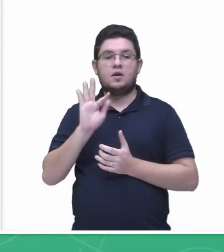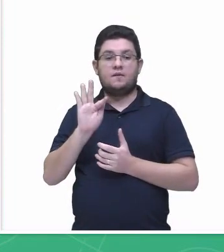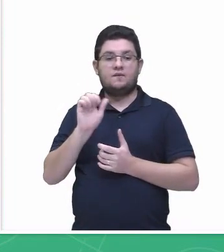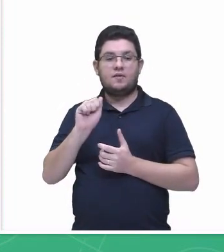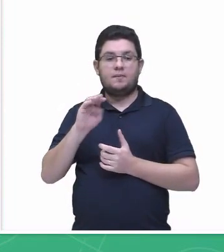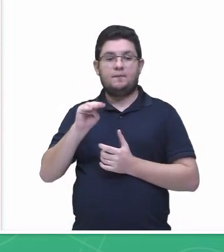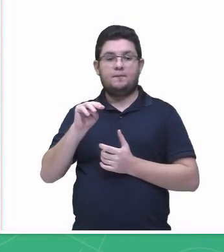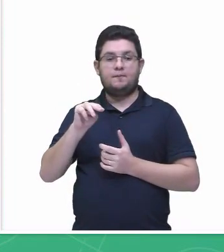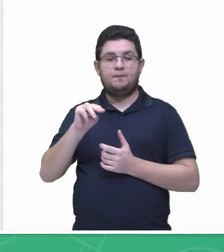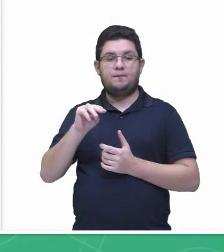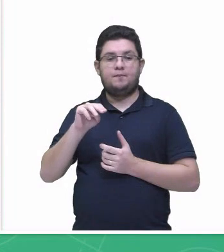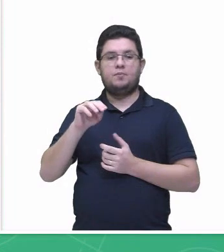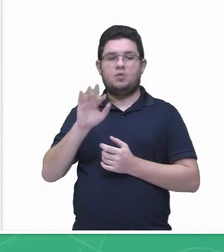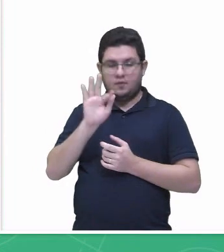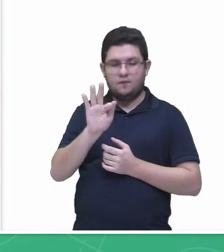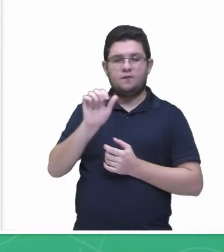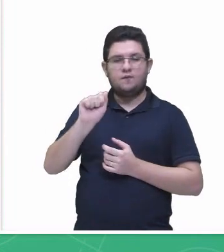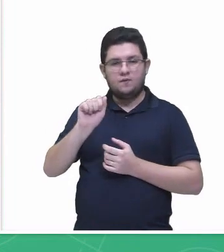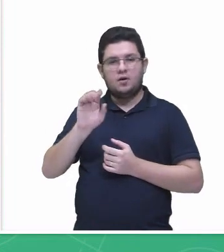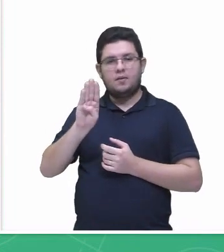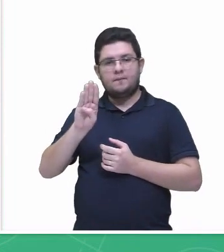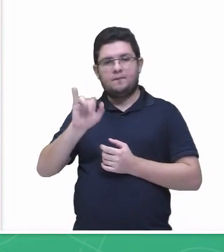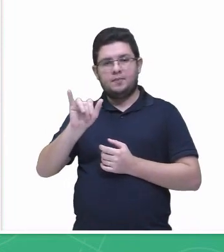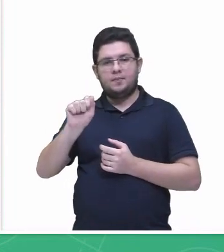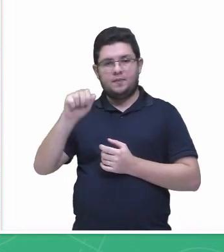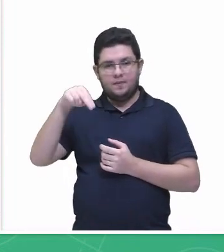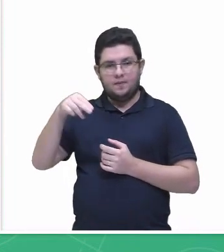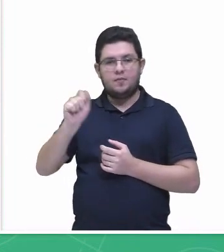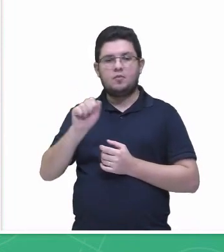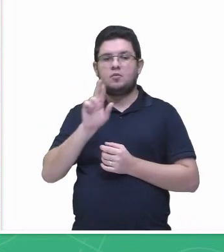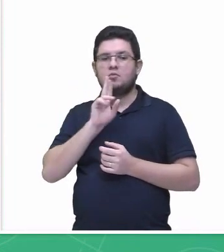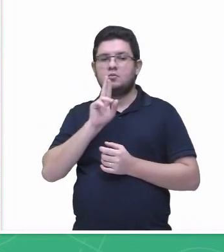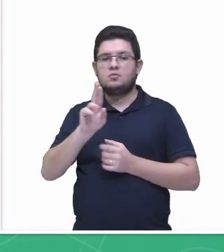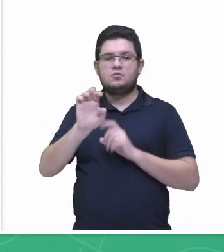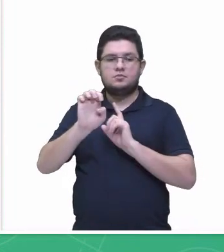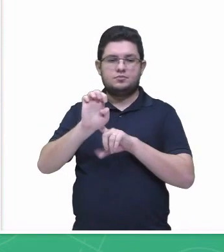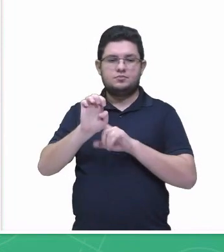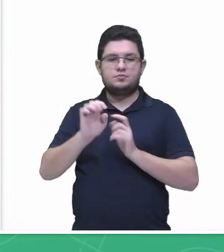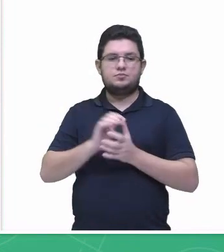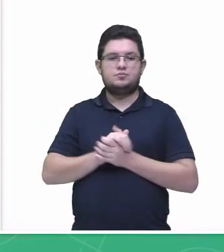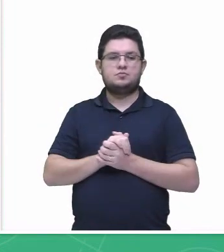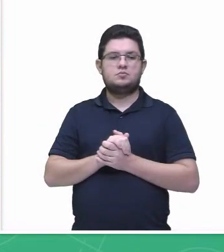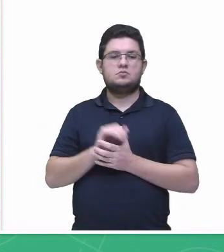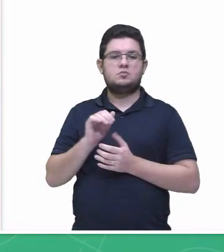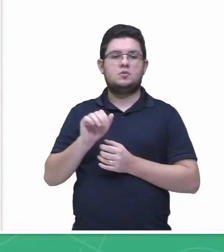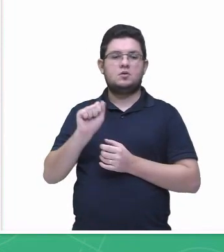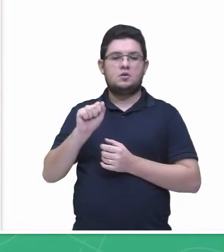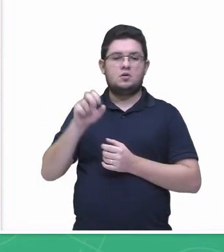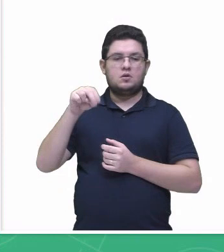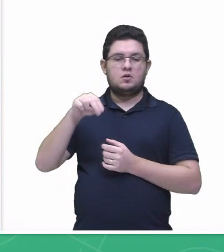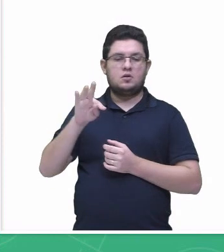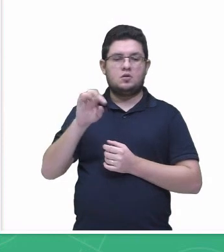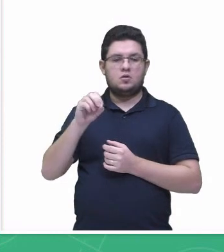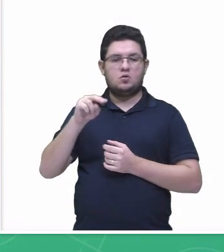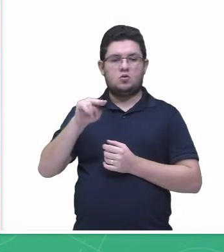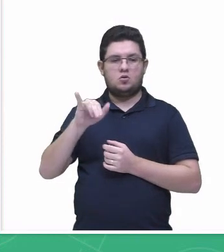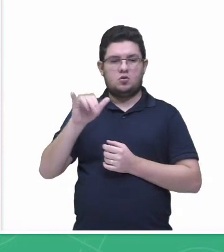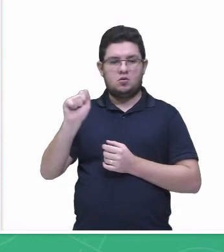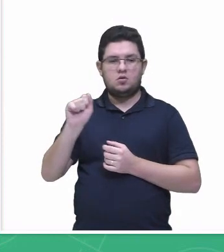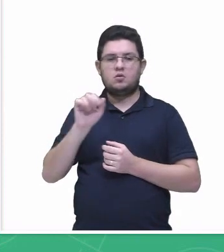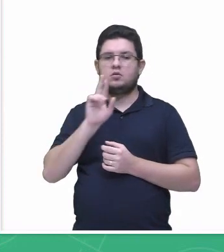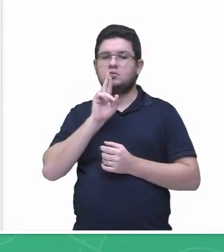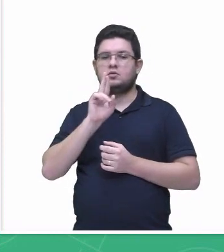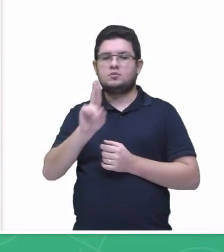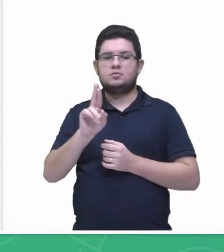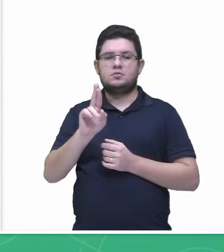também a Fabiana, que também disse que a resposta é a letra E. E além delas, tem mais alguma? Antônia. A